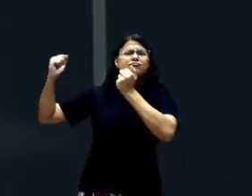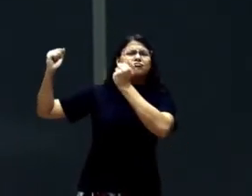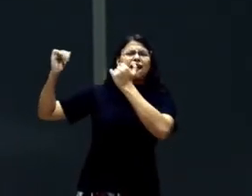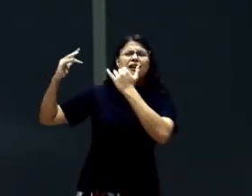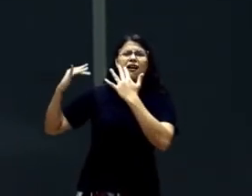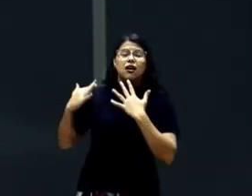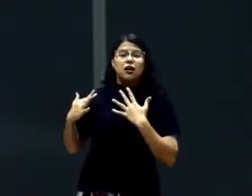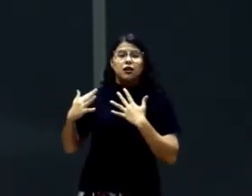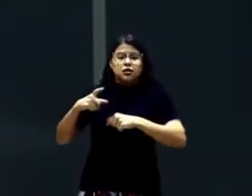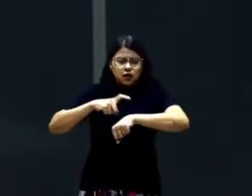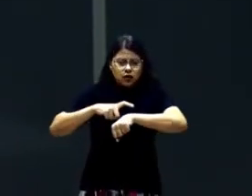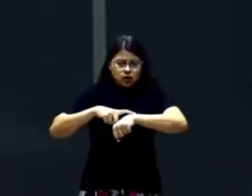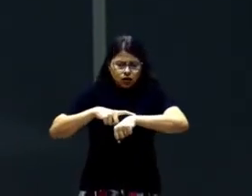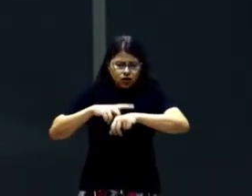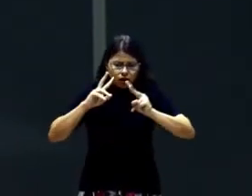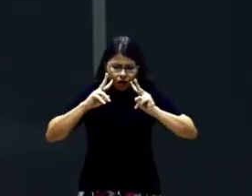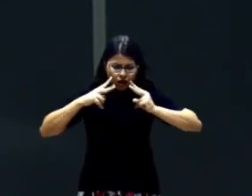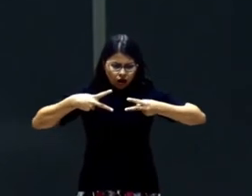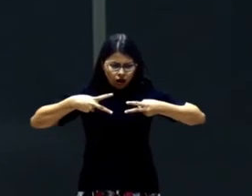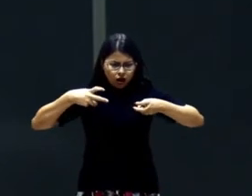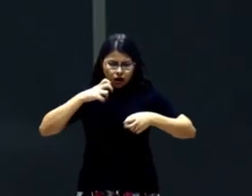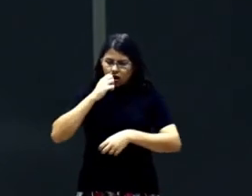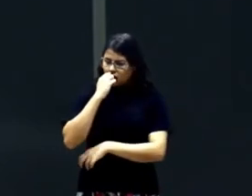Quando você para pensar, da onde